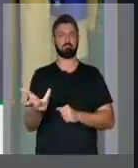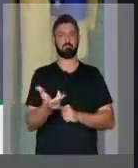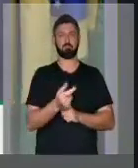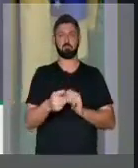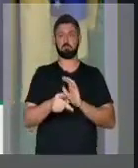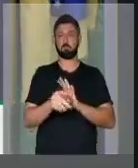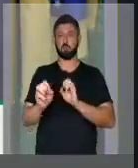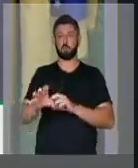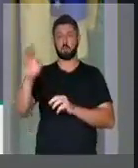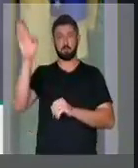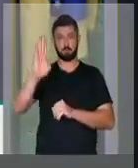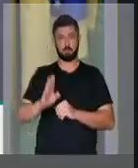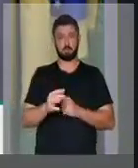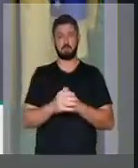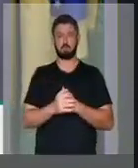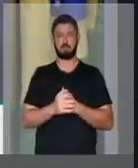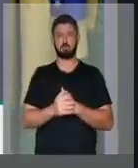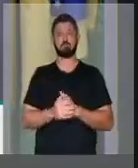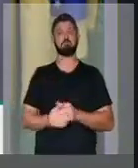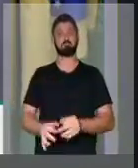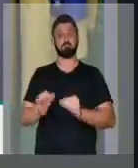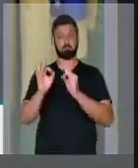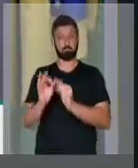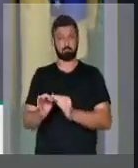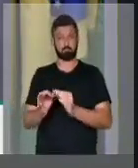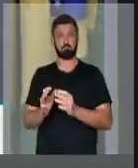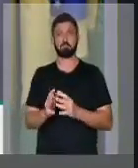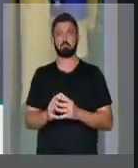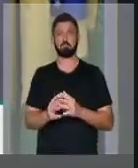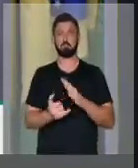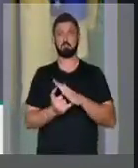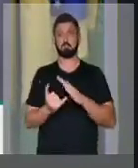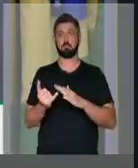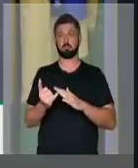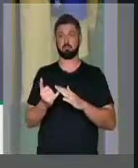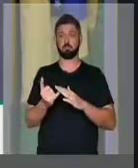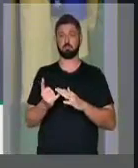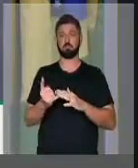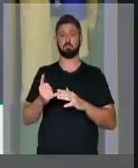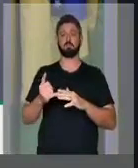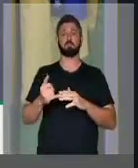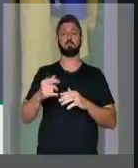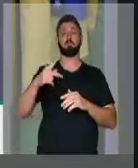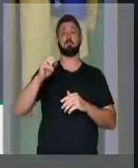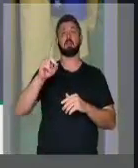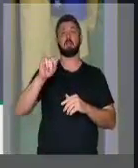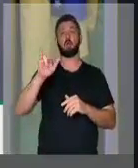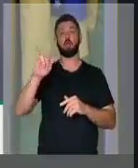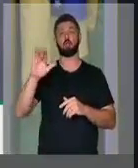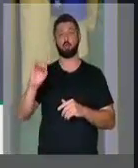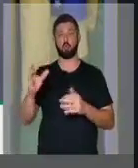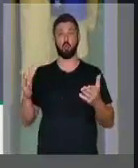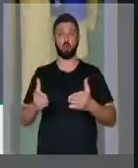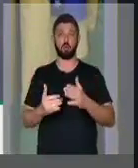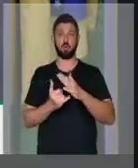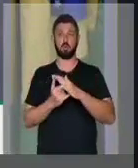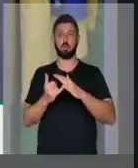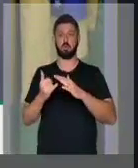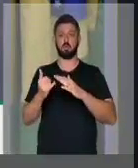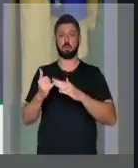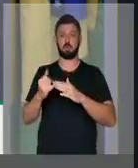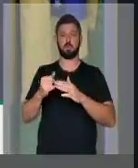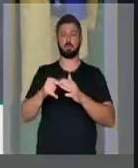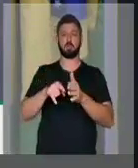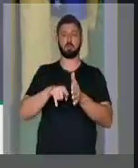da educação do Brasil, que foi exatamente o Instituto Nacional de Estudos Pedagógicos, hoje Instituto Nacional de Estudos